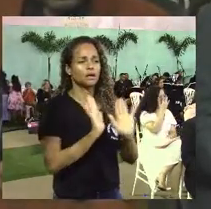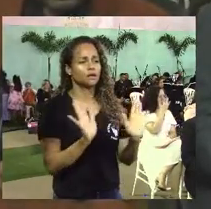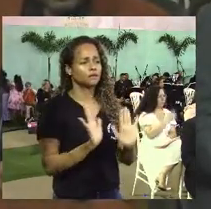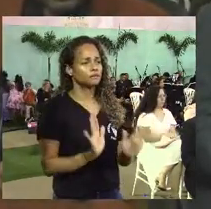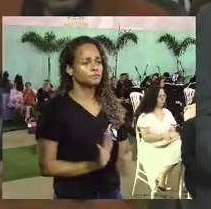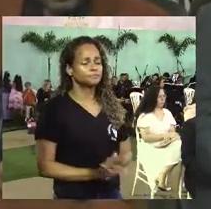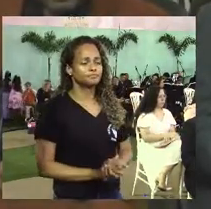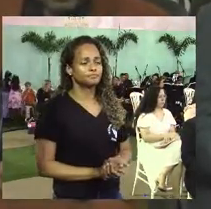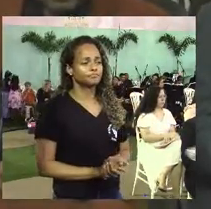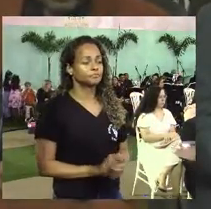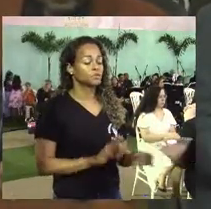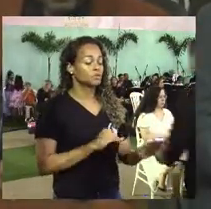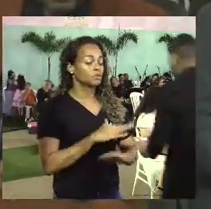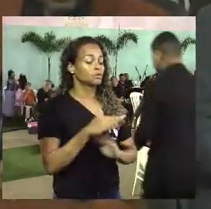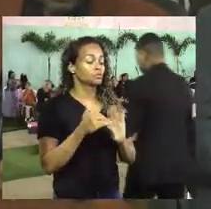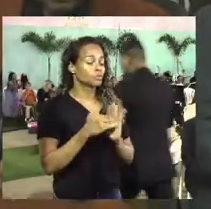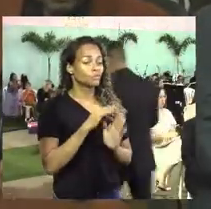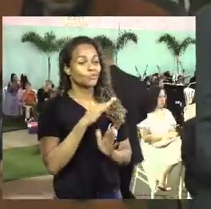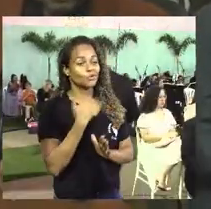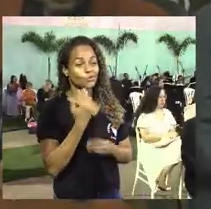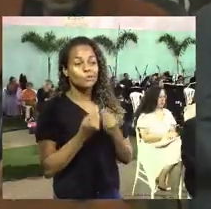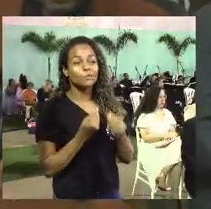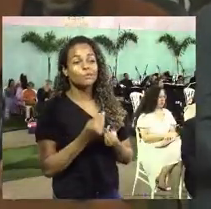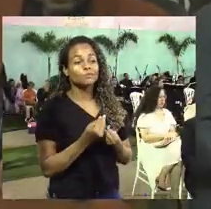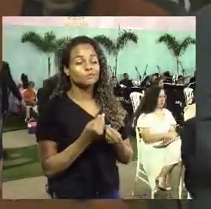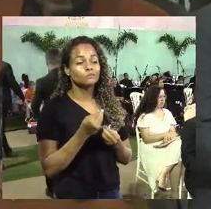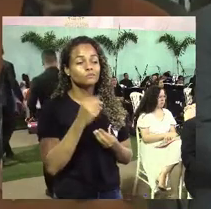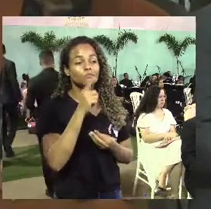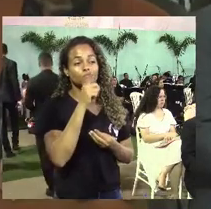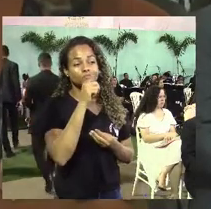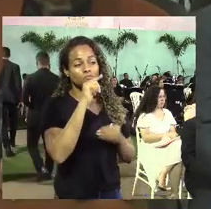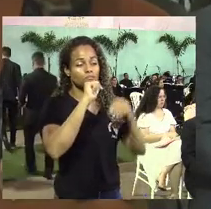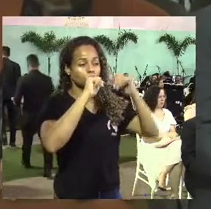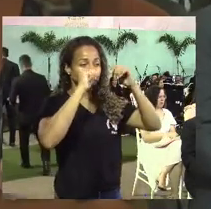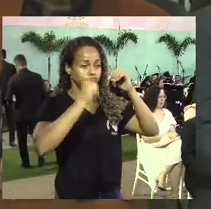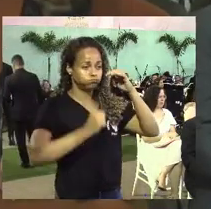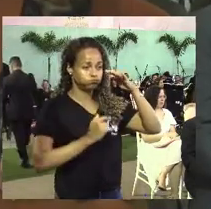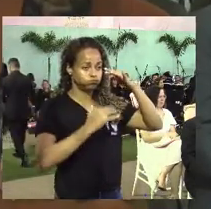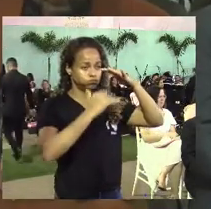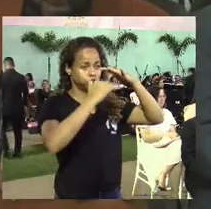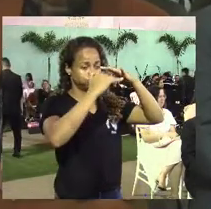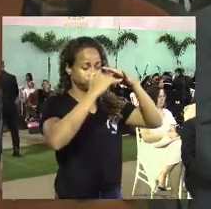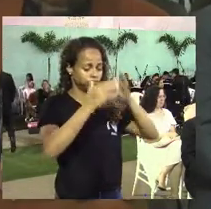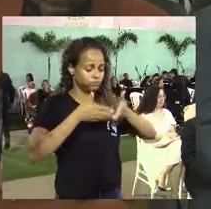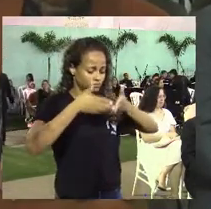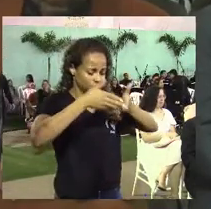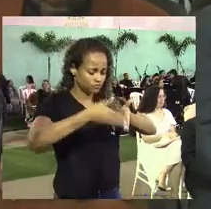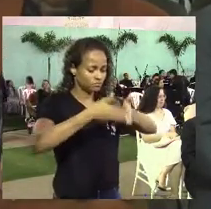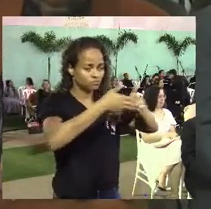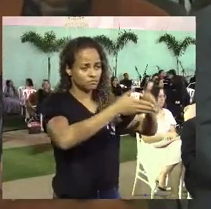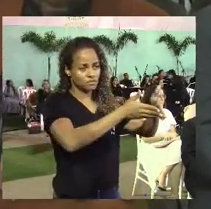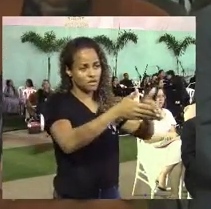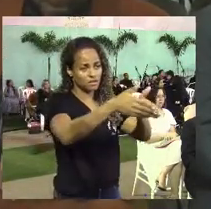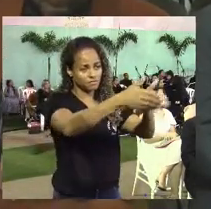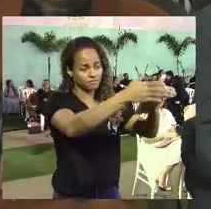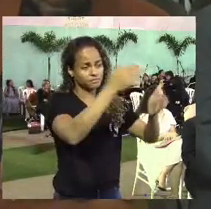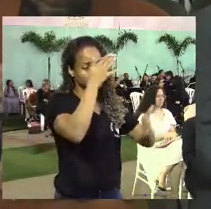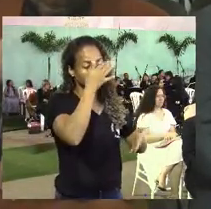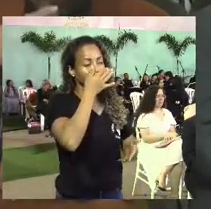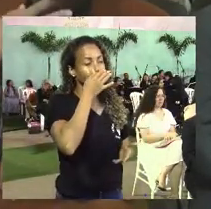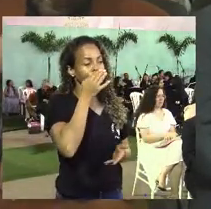e todos morrerem de luvio no tempo de Noé e lá no tempo de ló todos morreram